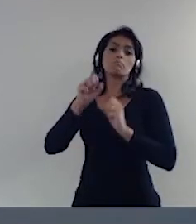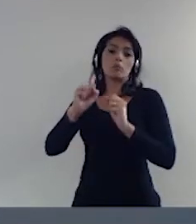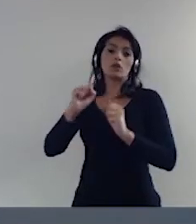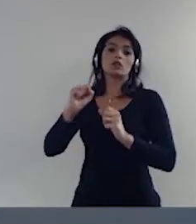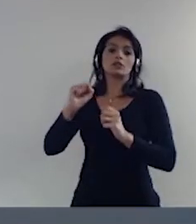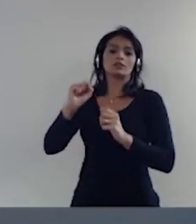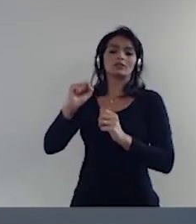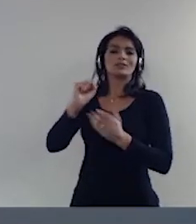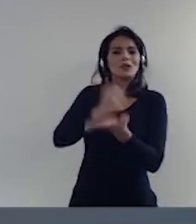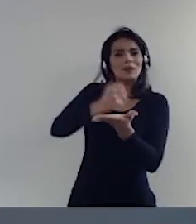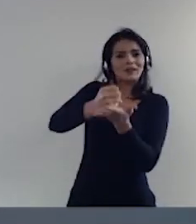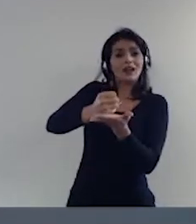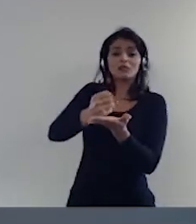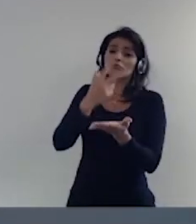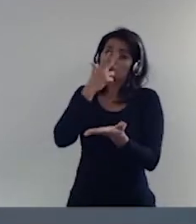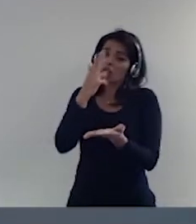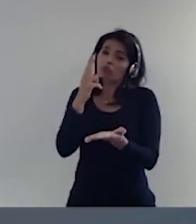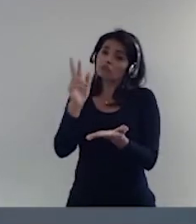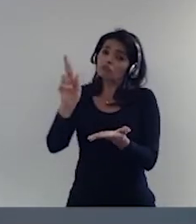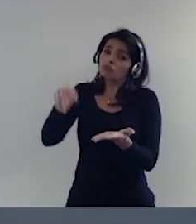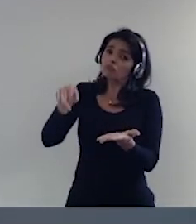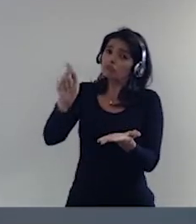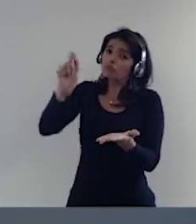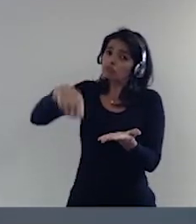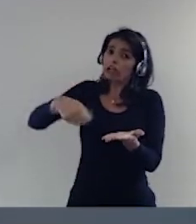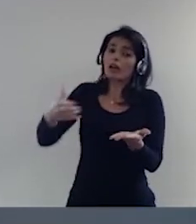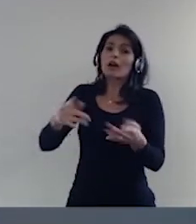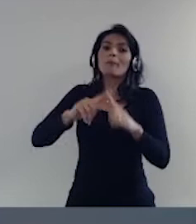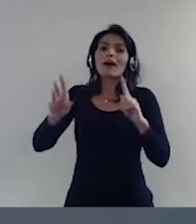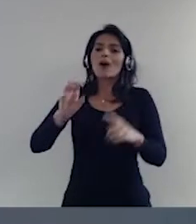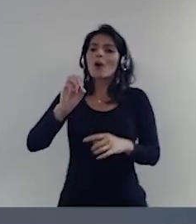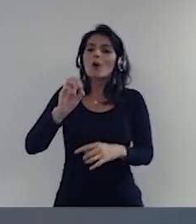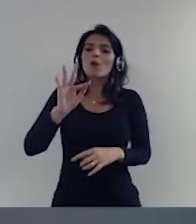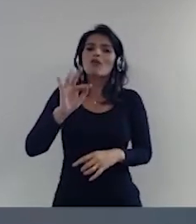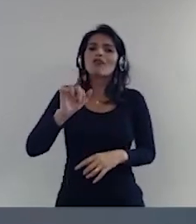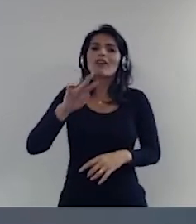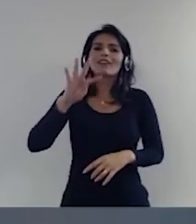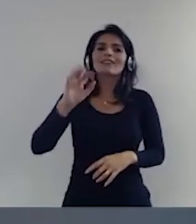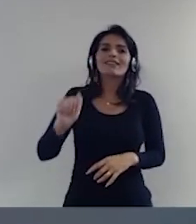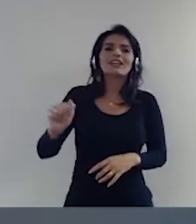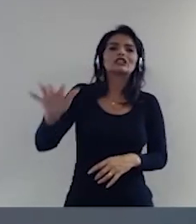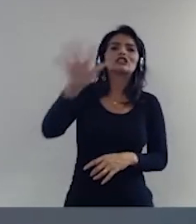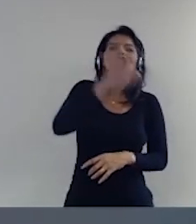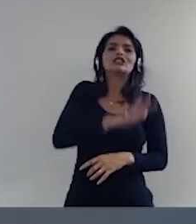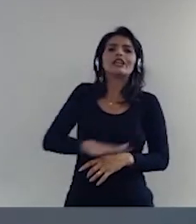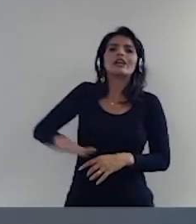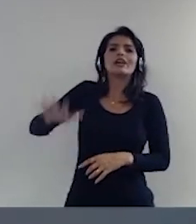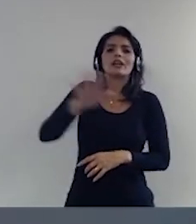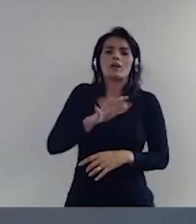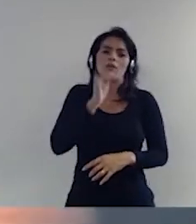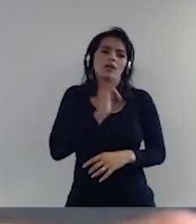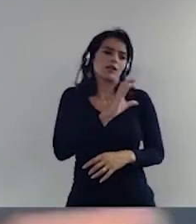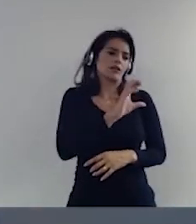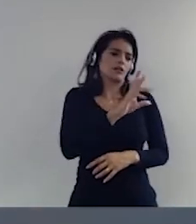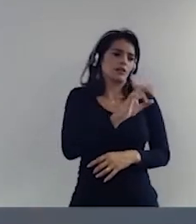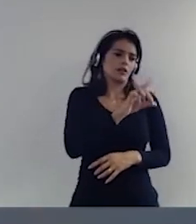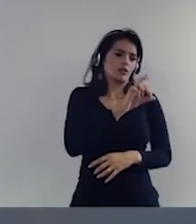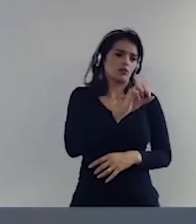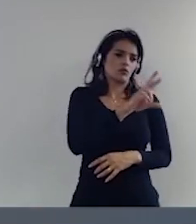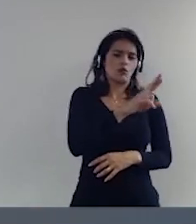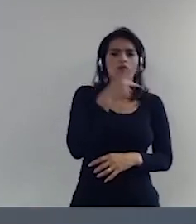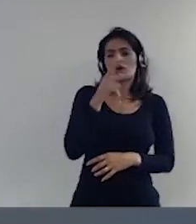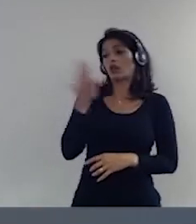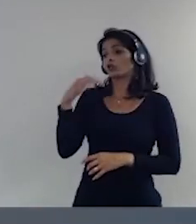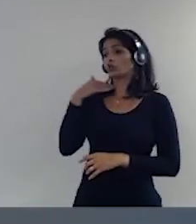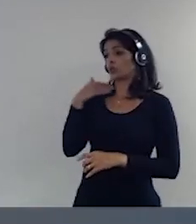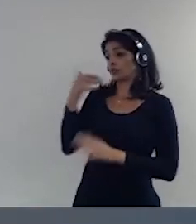me parece que é plenamente razoável. O que não é possível é a oferta puramente genérica, como se o credor dissesse, juiz, faça a